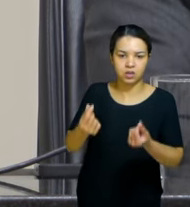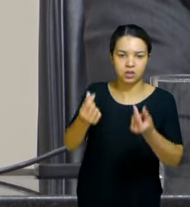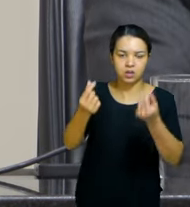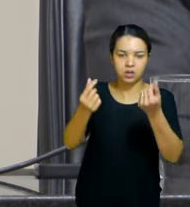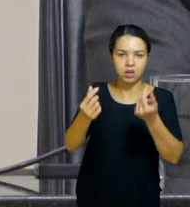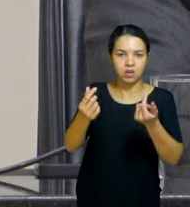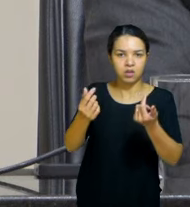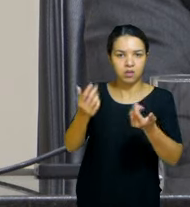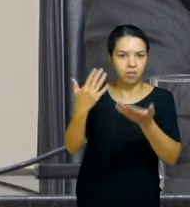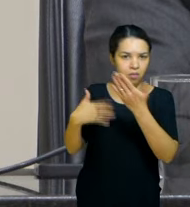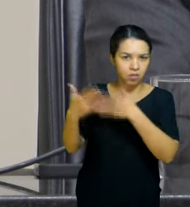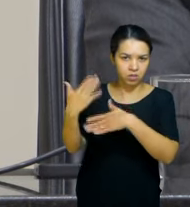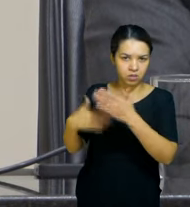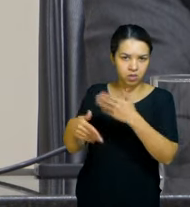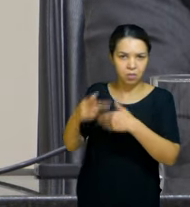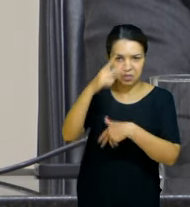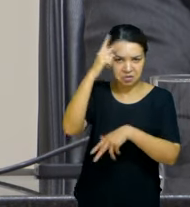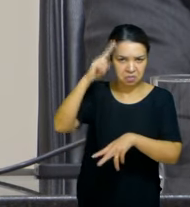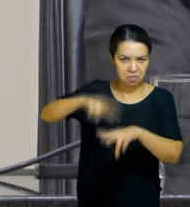passados. Teve gente que foi preso.